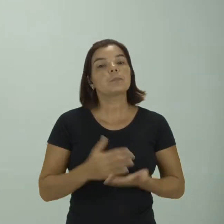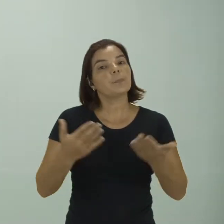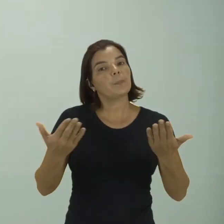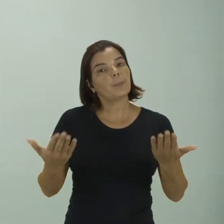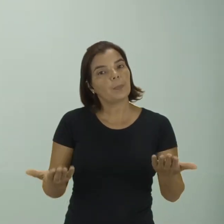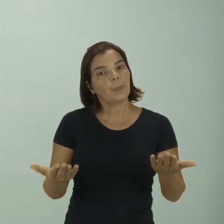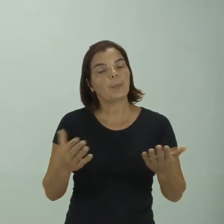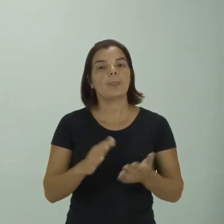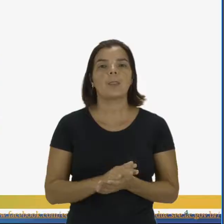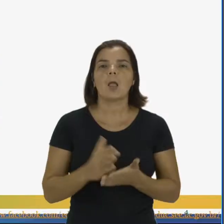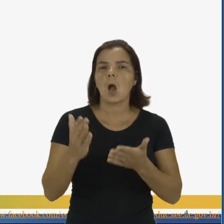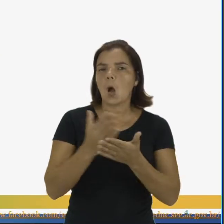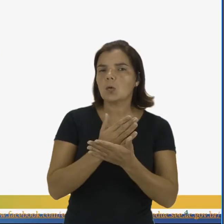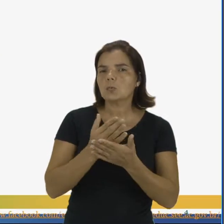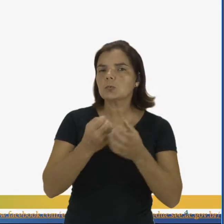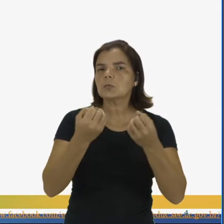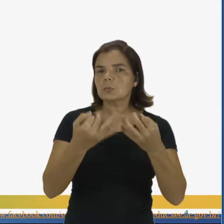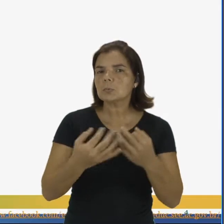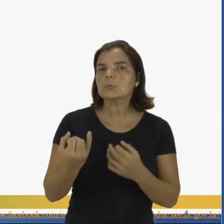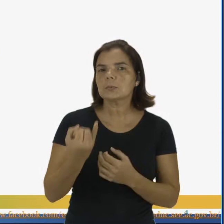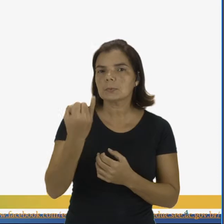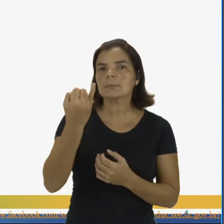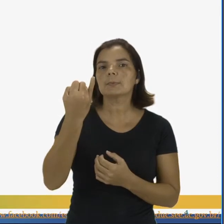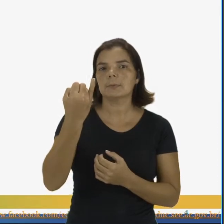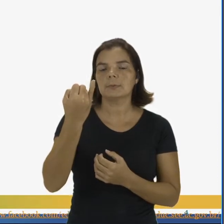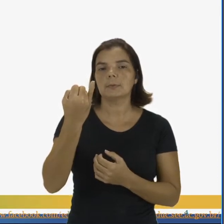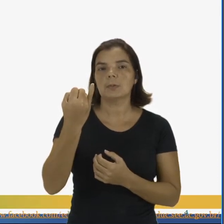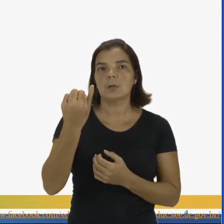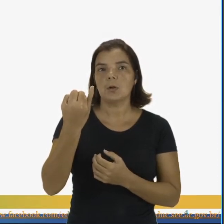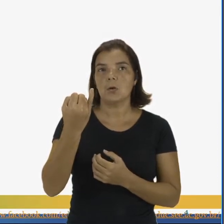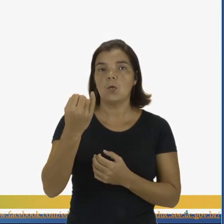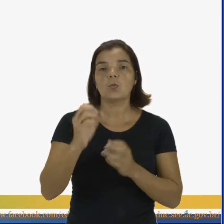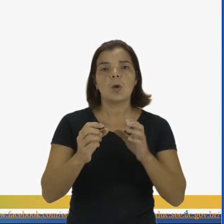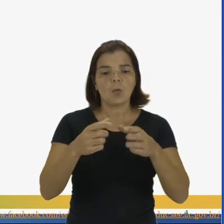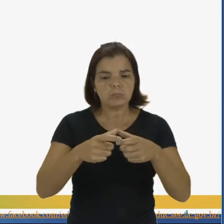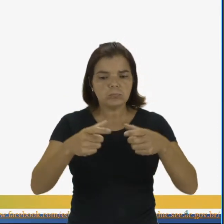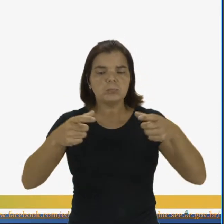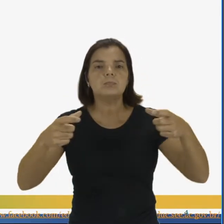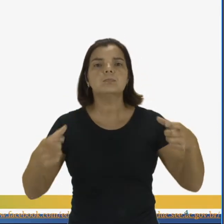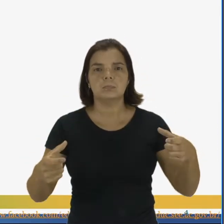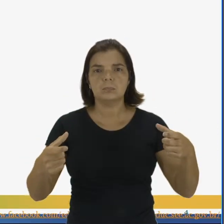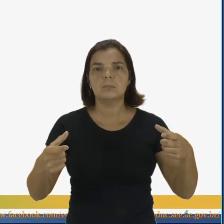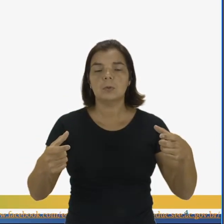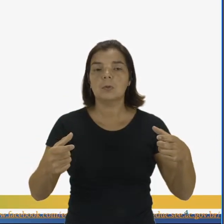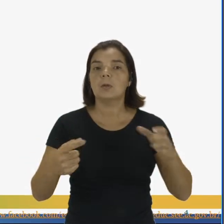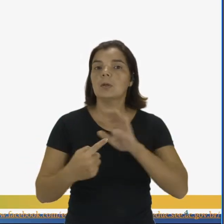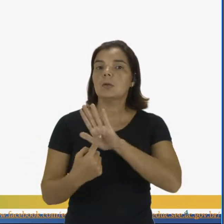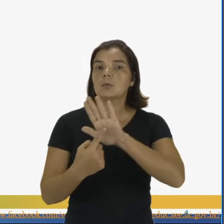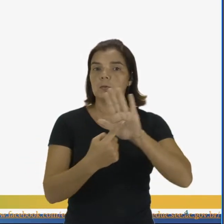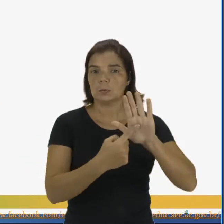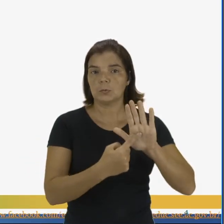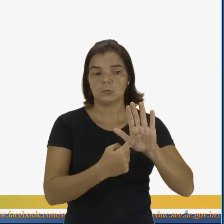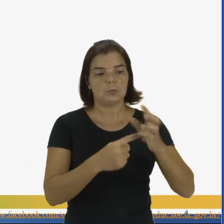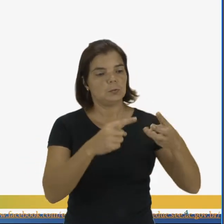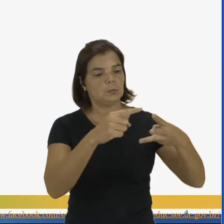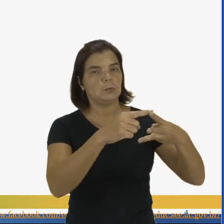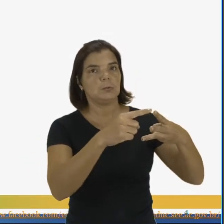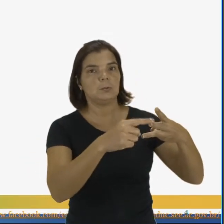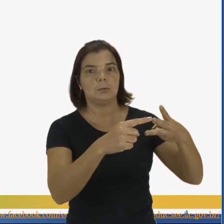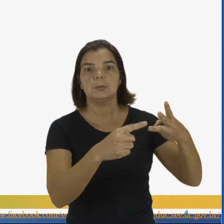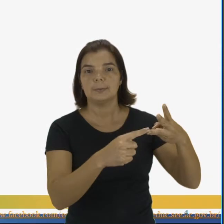Então, algumas considerações importantes. O fenômeno da dilatação, ele aparece nos três estados da